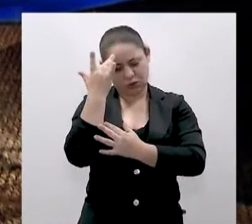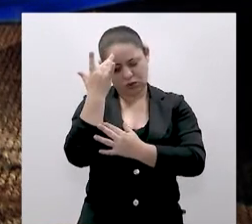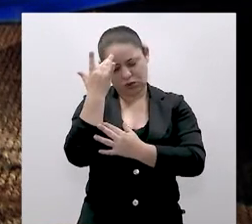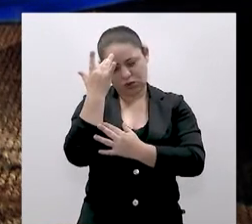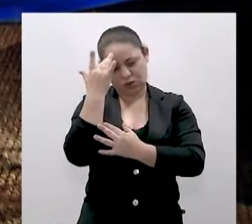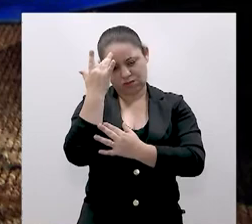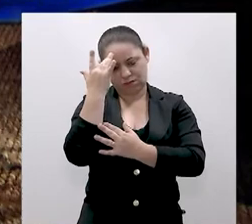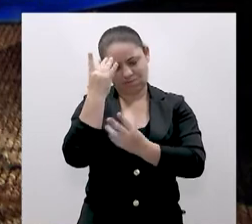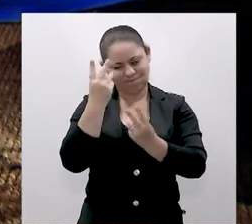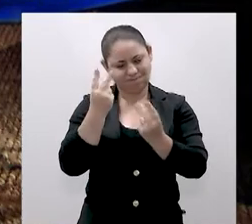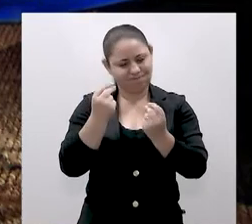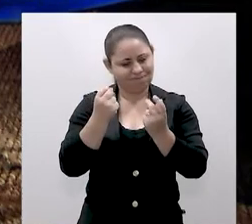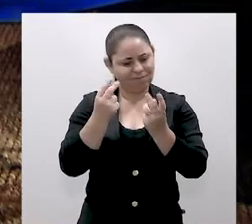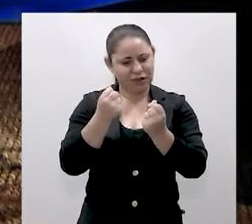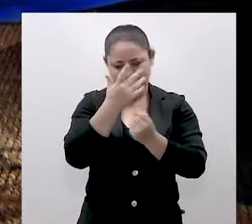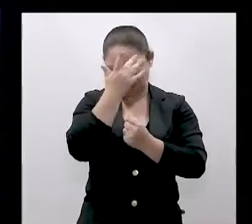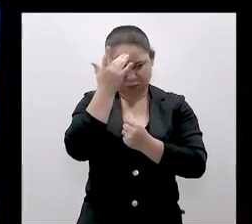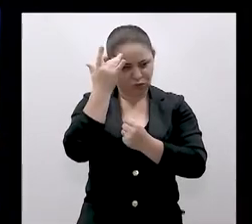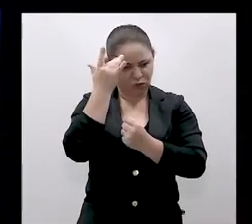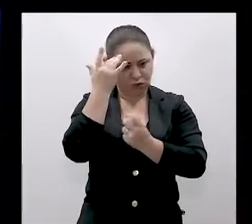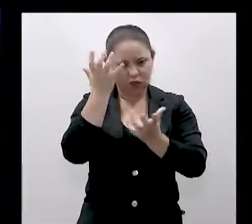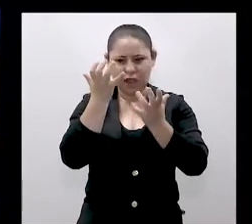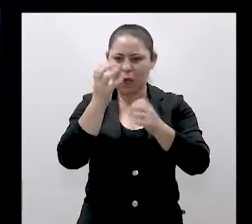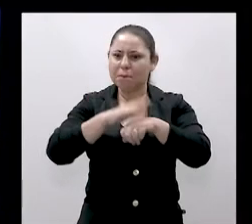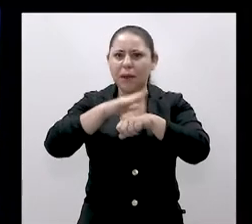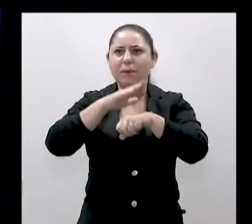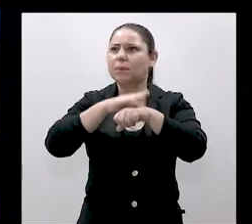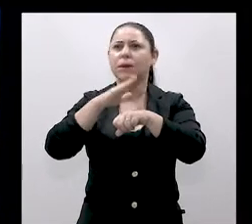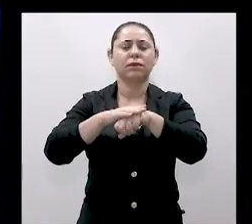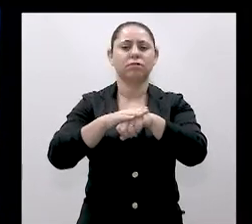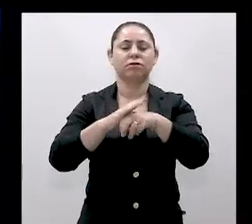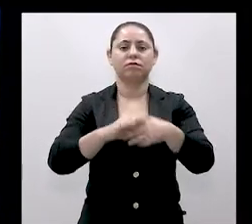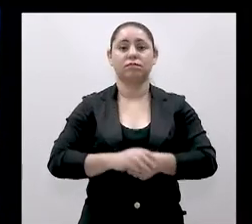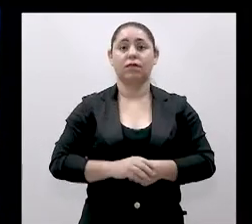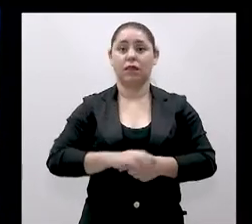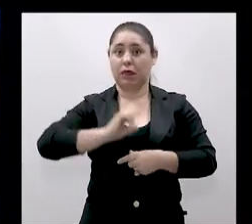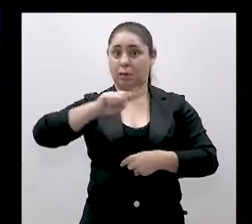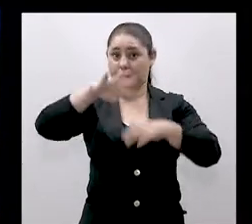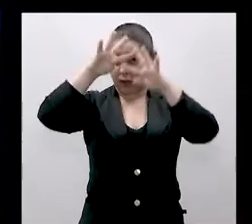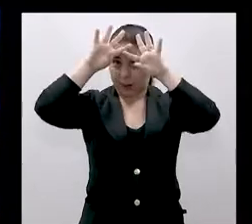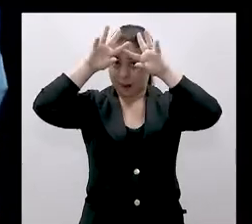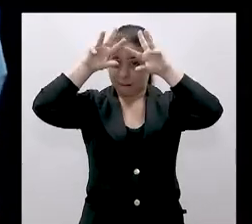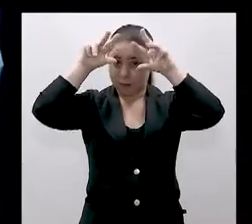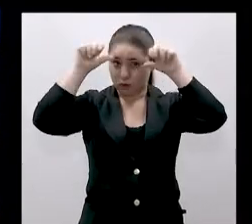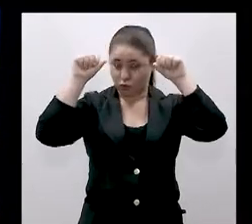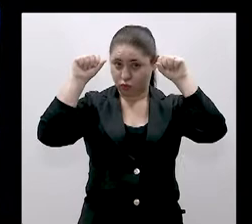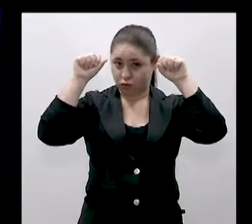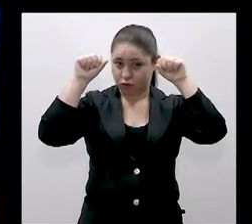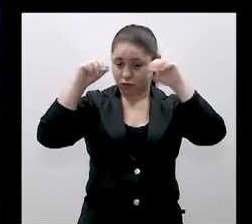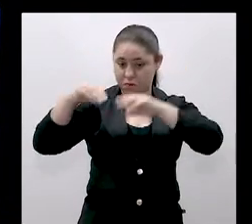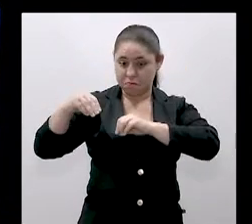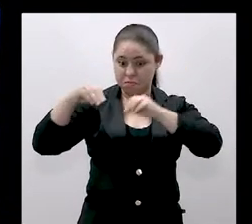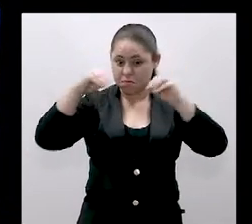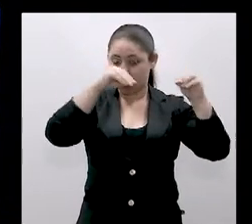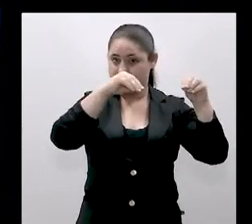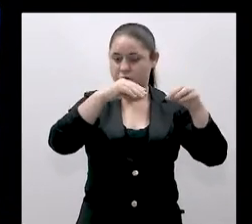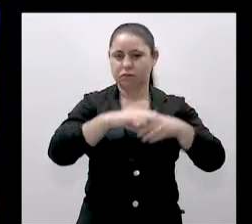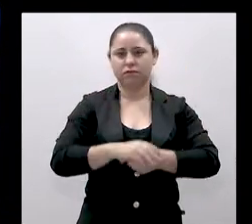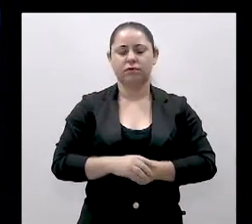eu sempre fui um cara usado na minha vida e eu fui para Amazônia bicho um